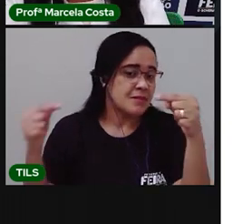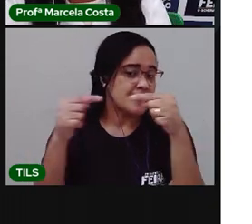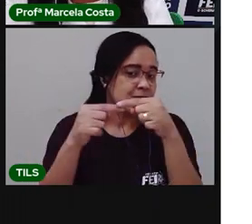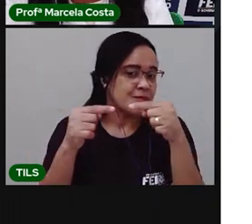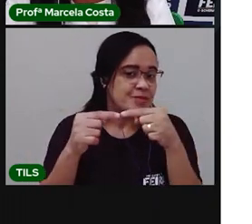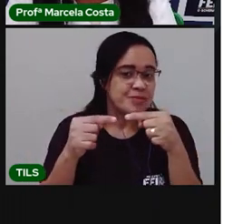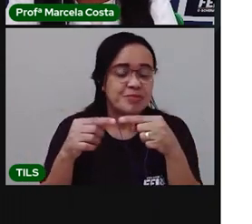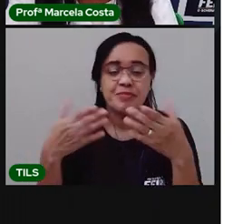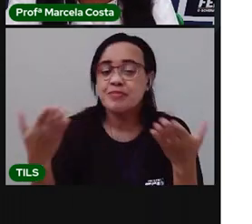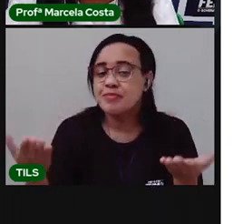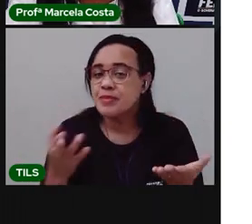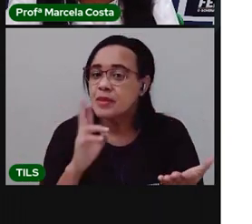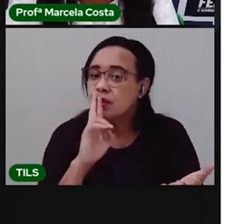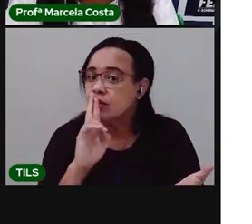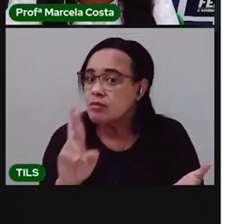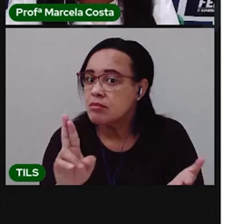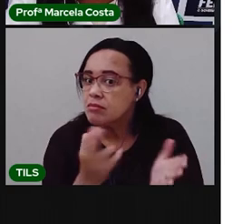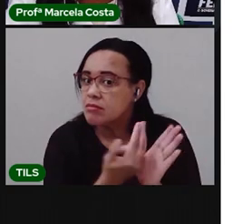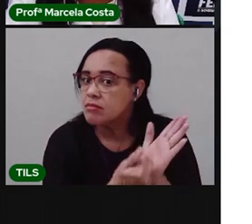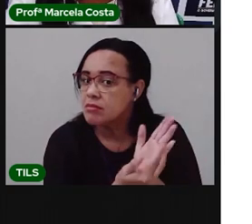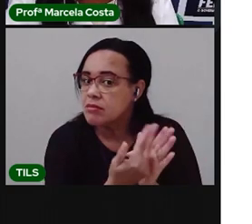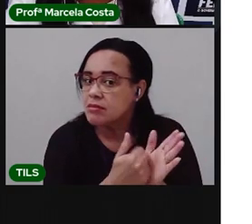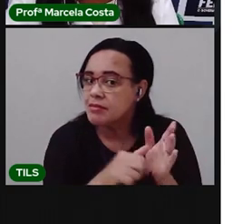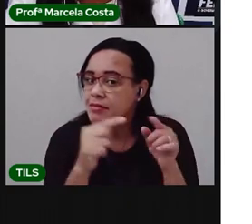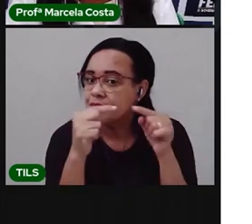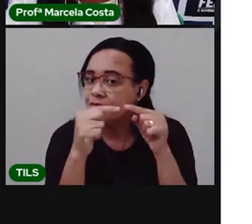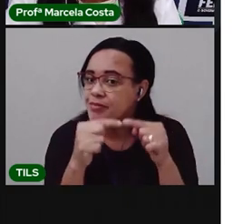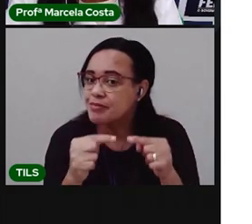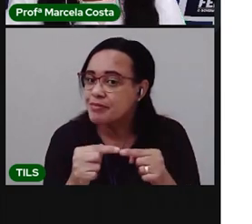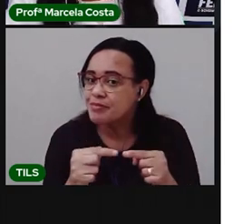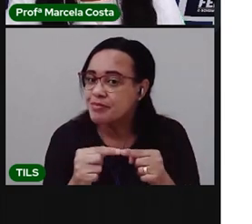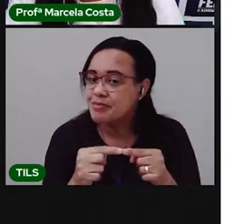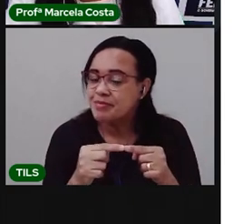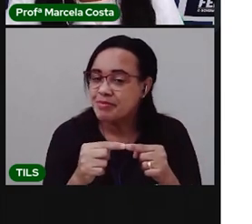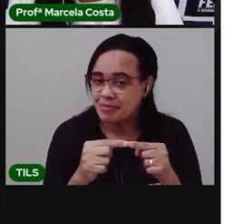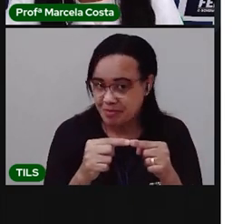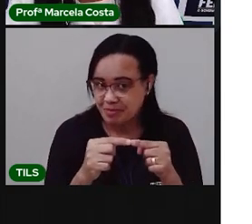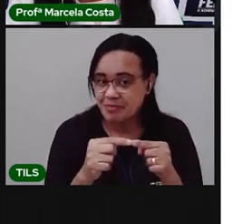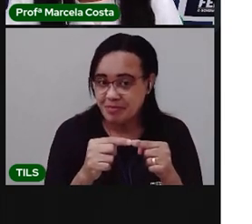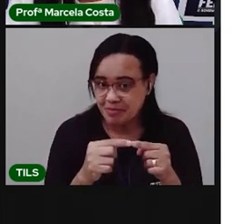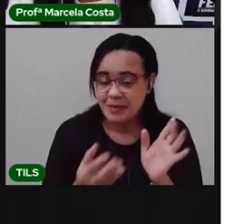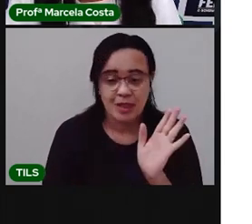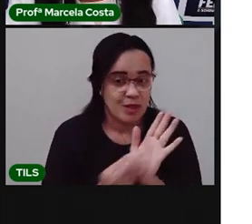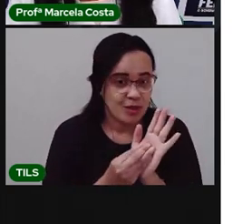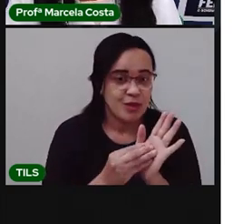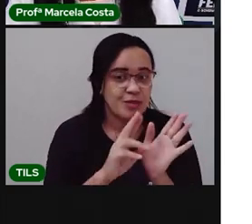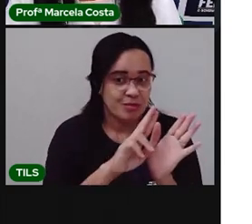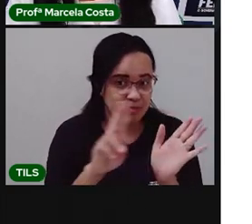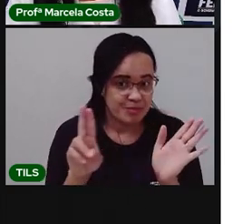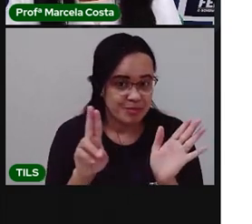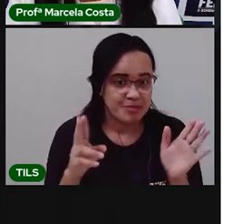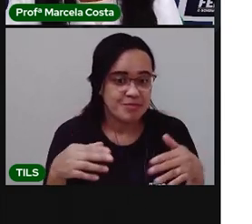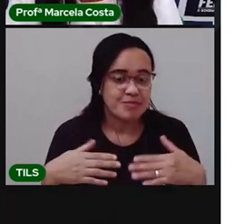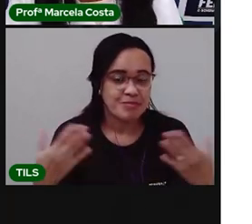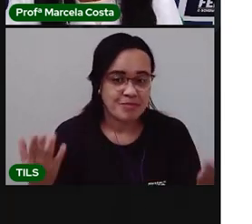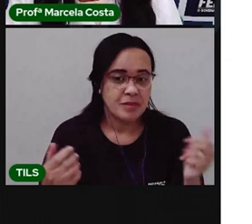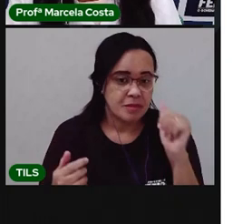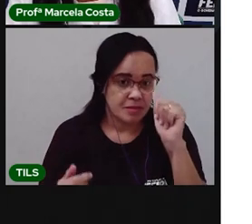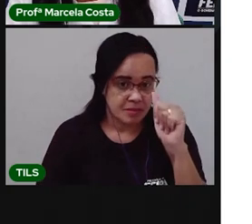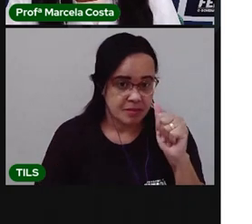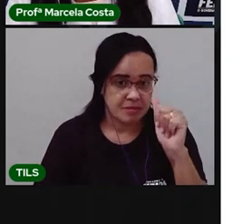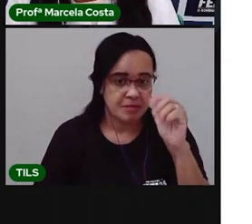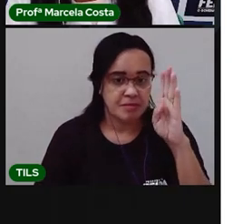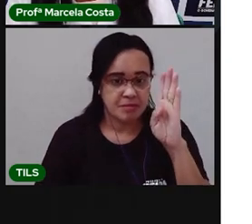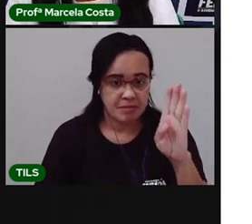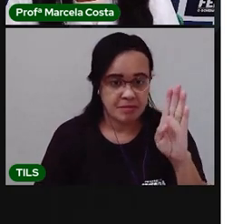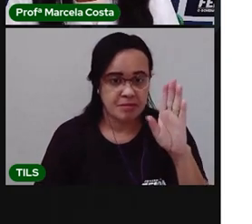Responde aí, observa a expressão dessas pessoas e escreve aí no chat. Se é a A, se é a